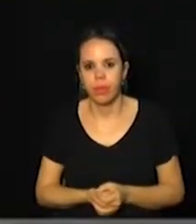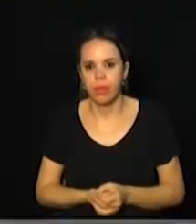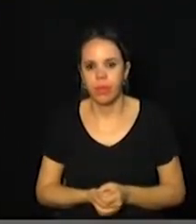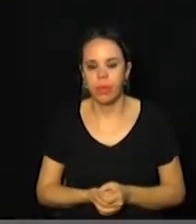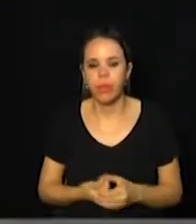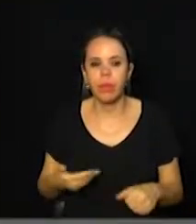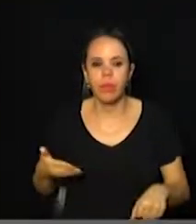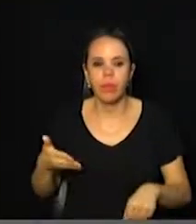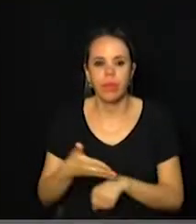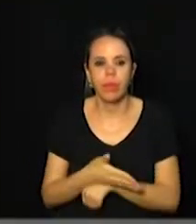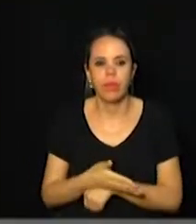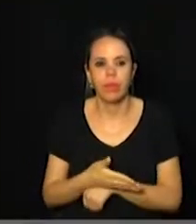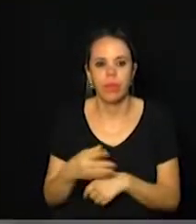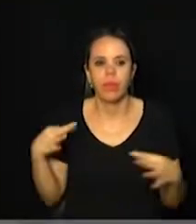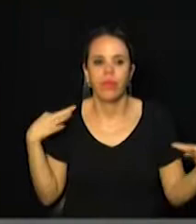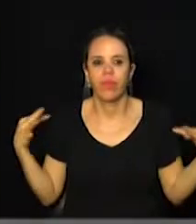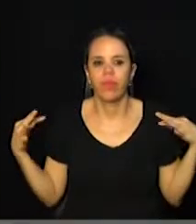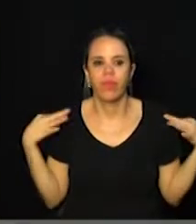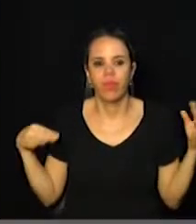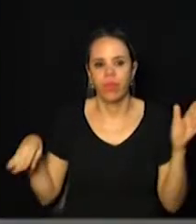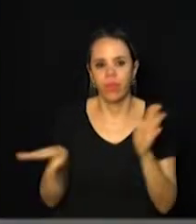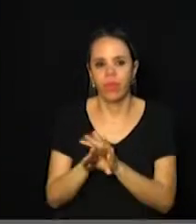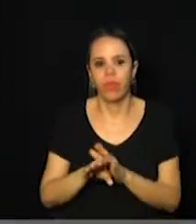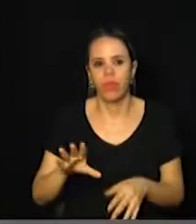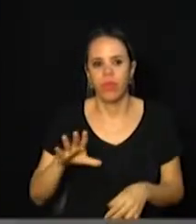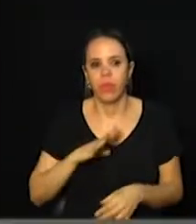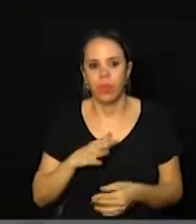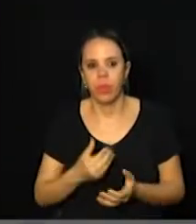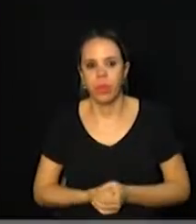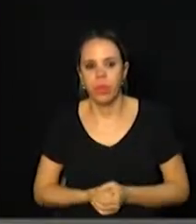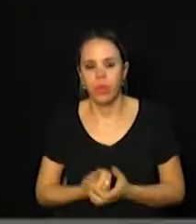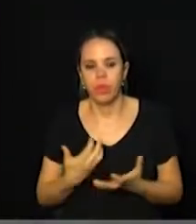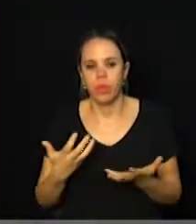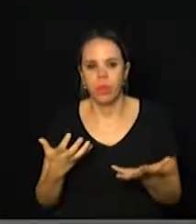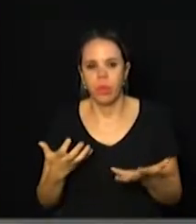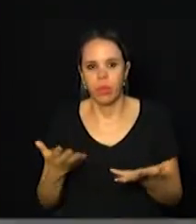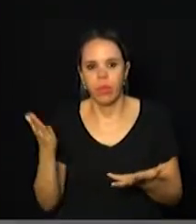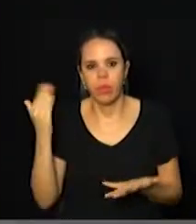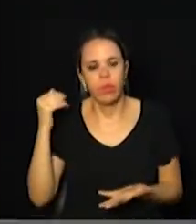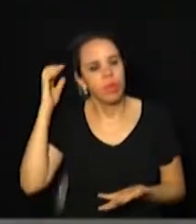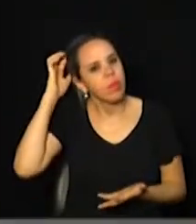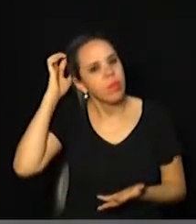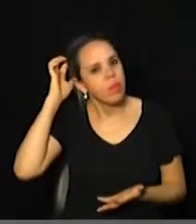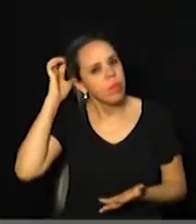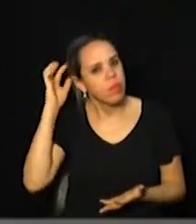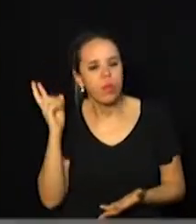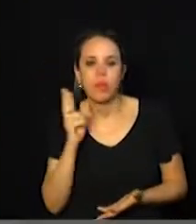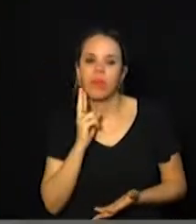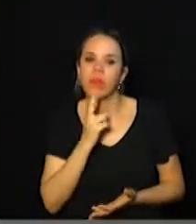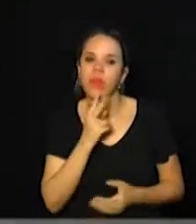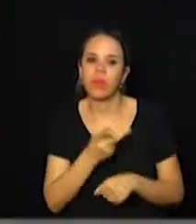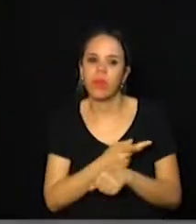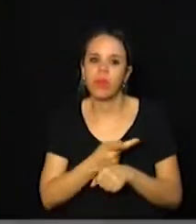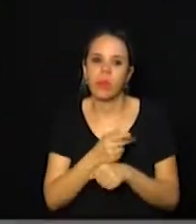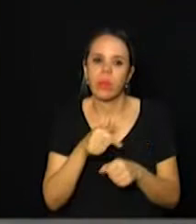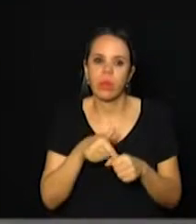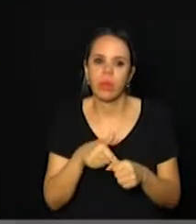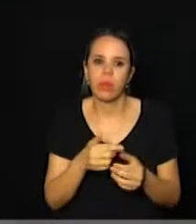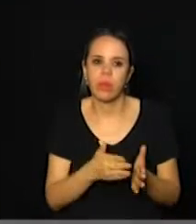visitante um turista chega na nossa cidade que ele quer saber de um restaurante ele procura um cientista